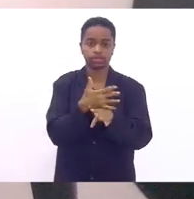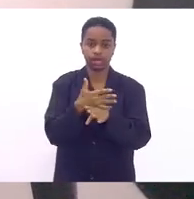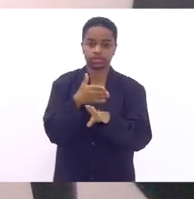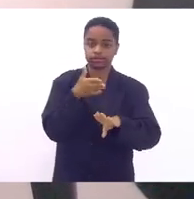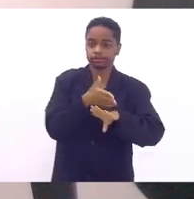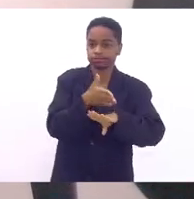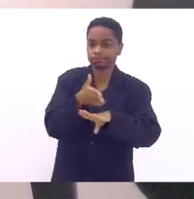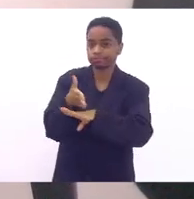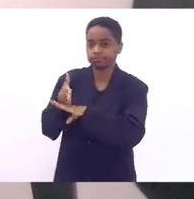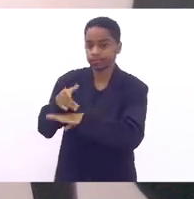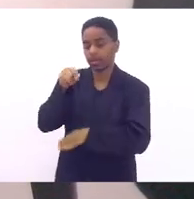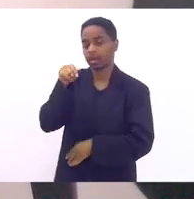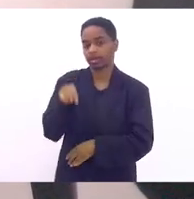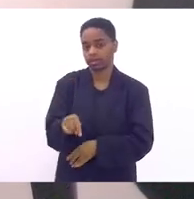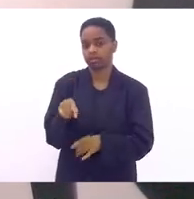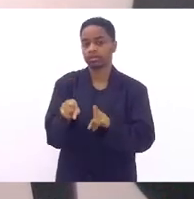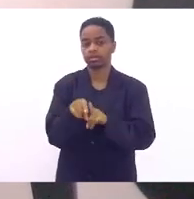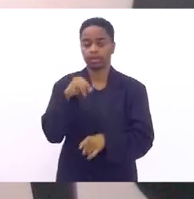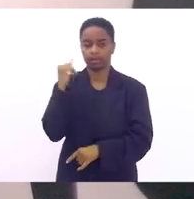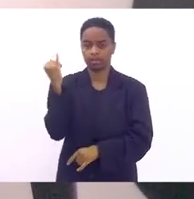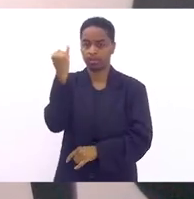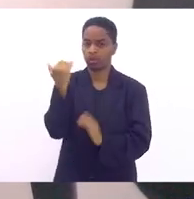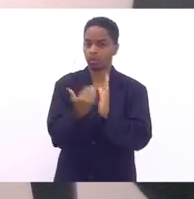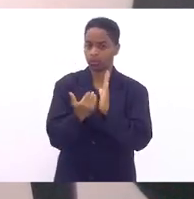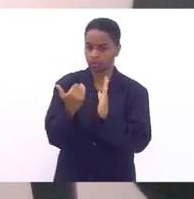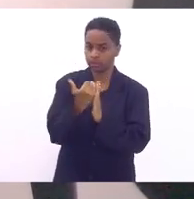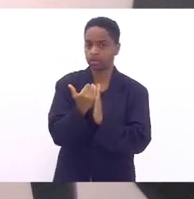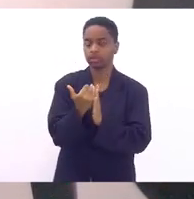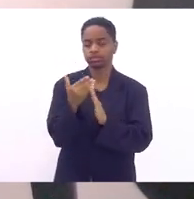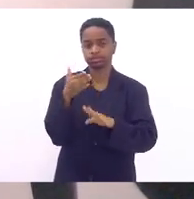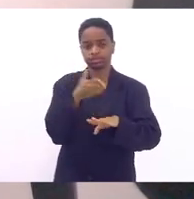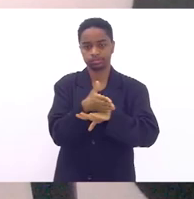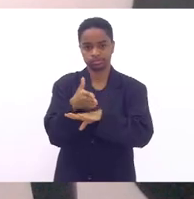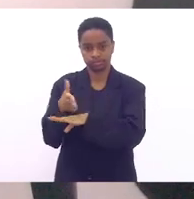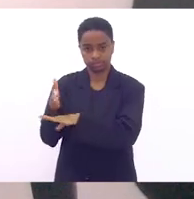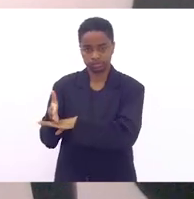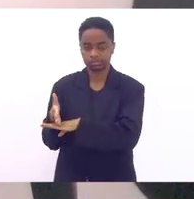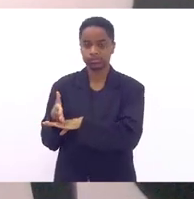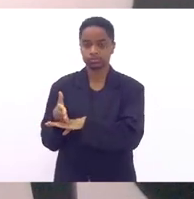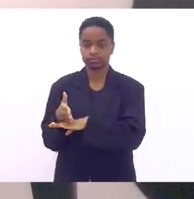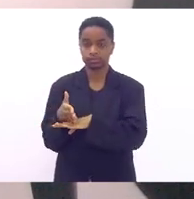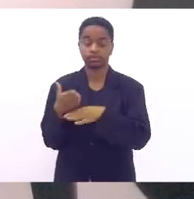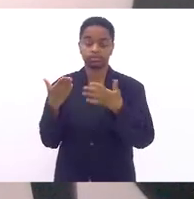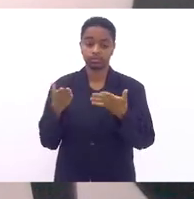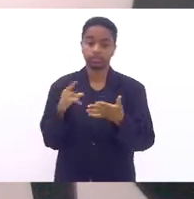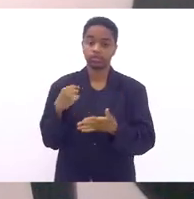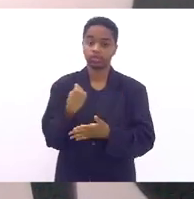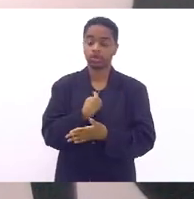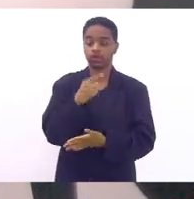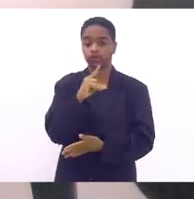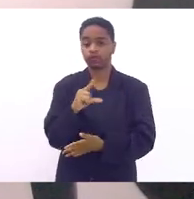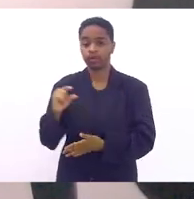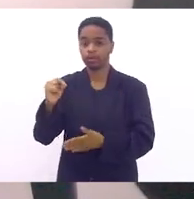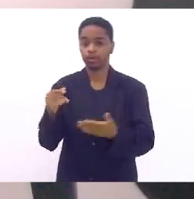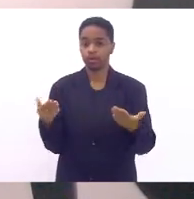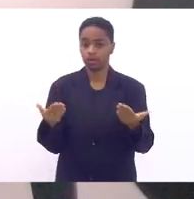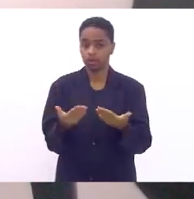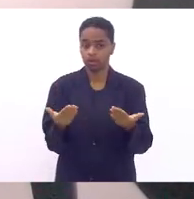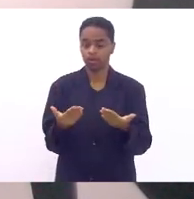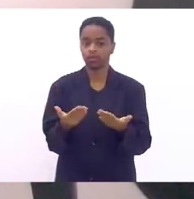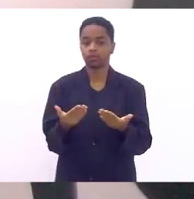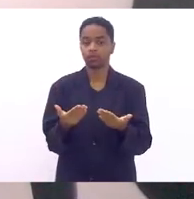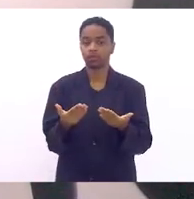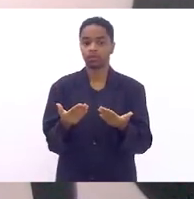eh foram importantíssimas as suas participações nós saímos daqui já com